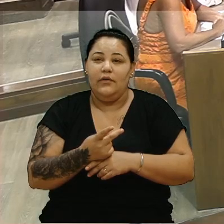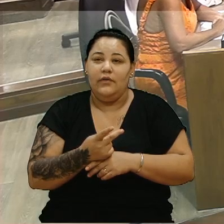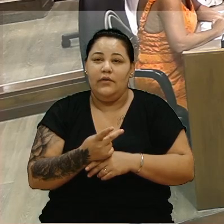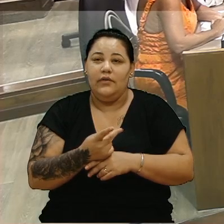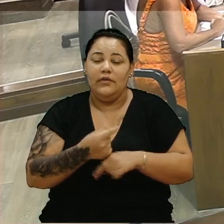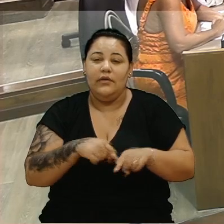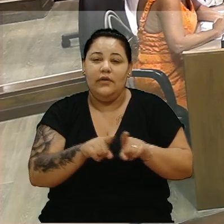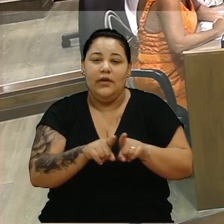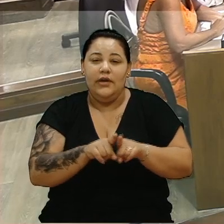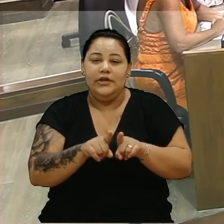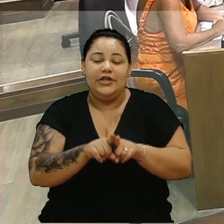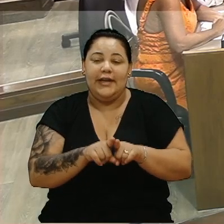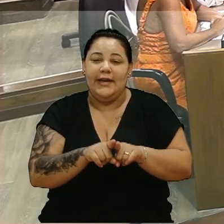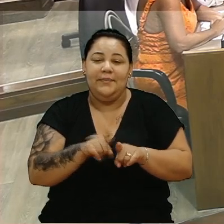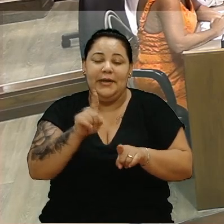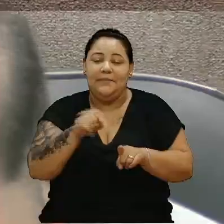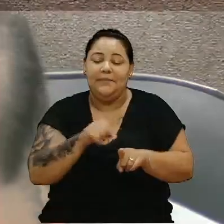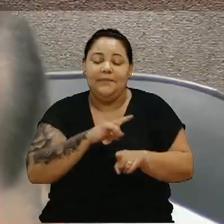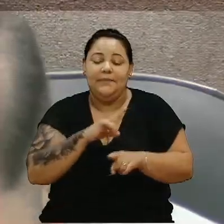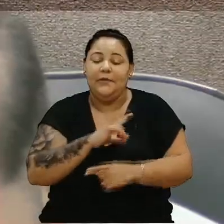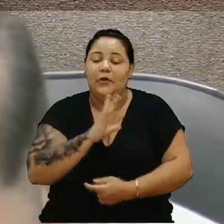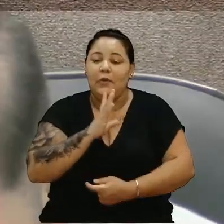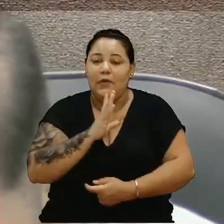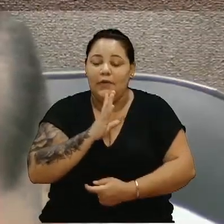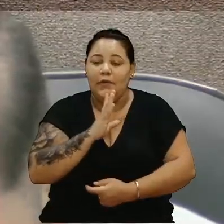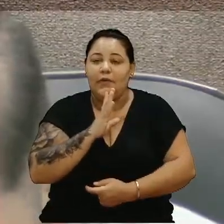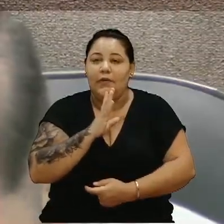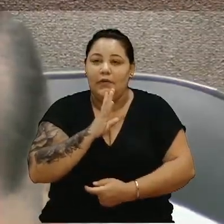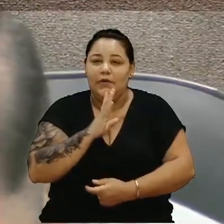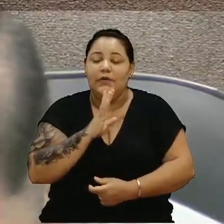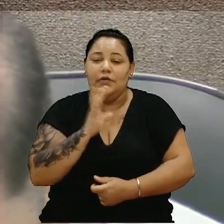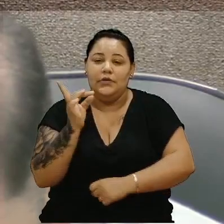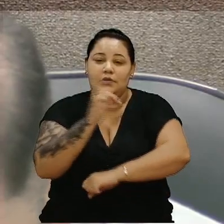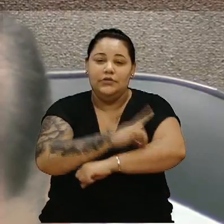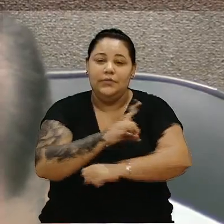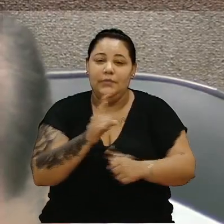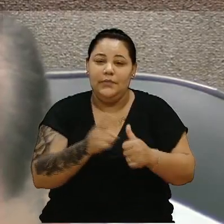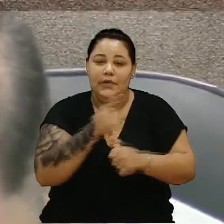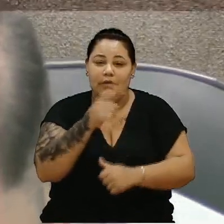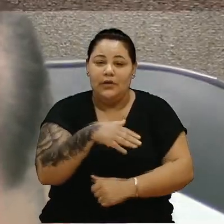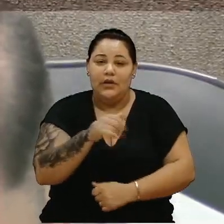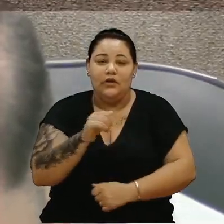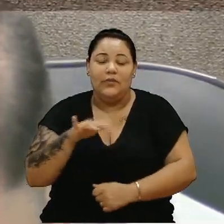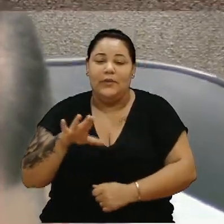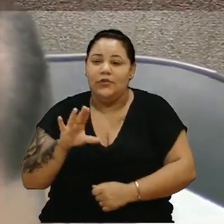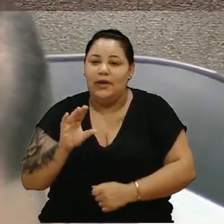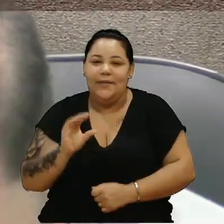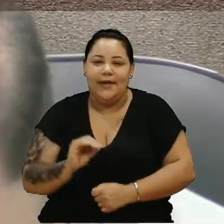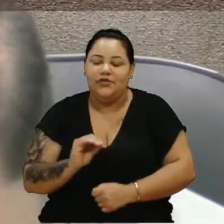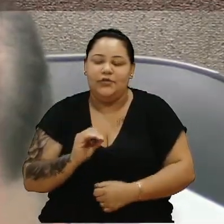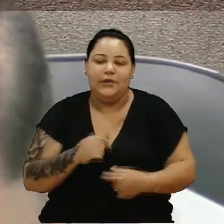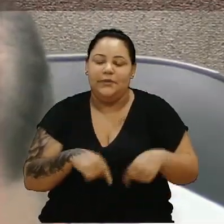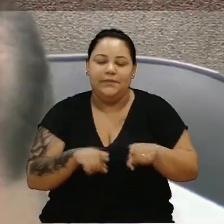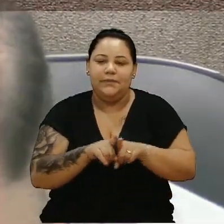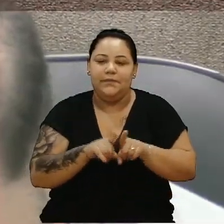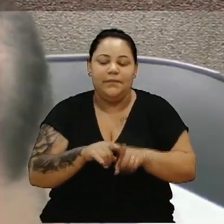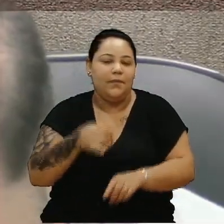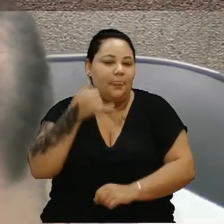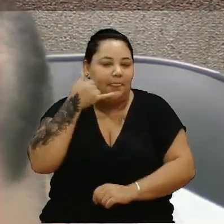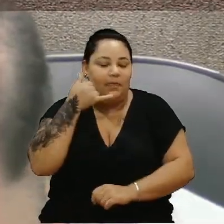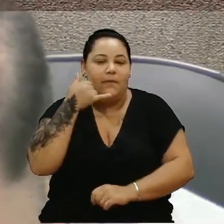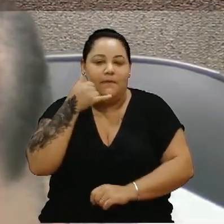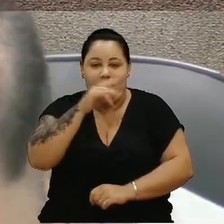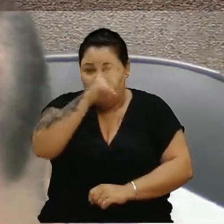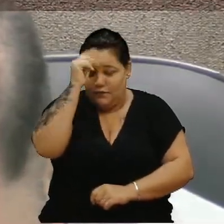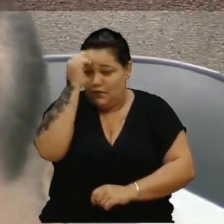a gente tem conhecimento, né? Porque de tarde, no dia 1º de maio, a gente ligou para o prefeito, eu liguei pessoalmente para o prefeito